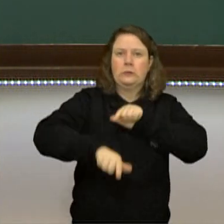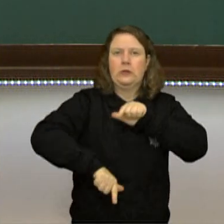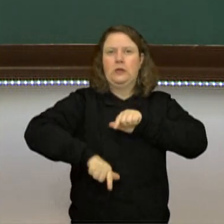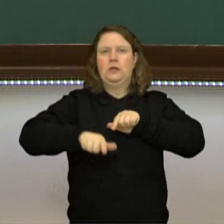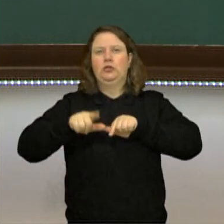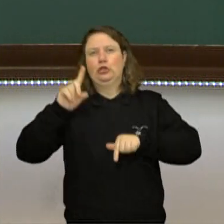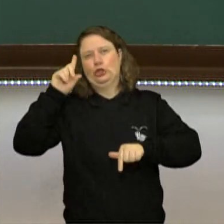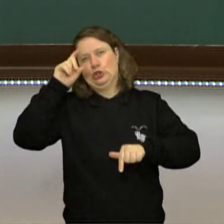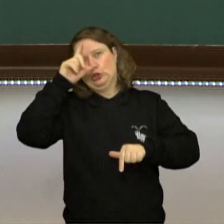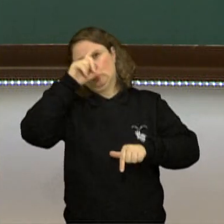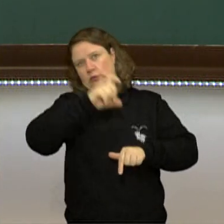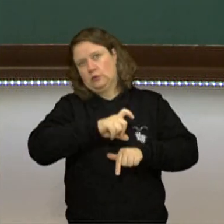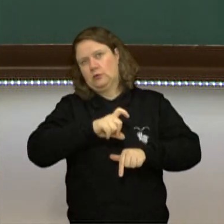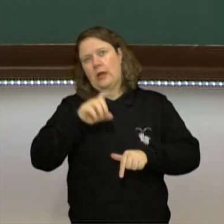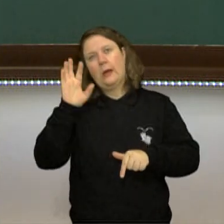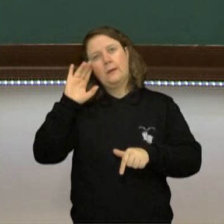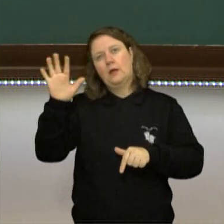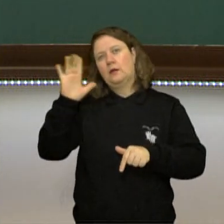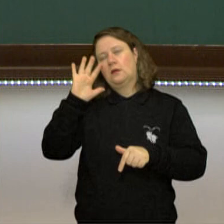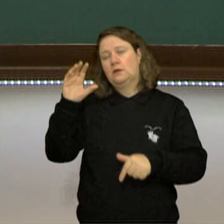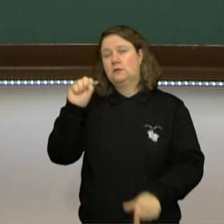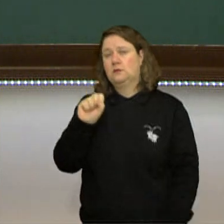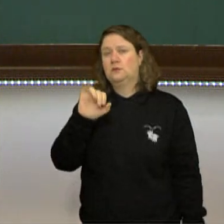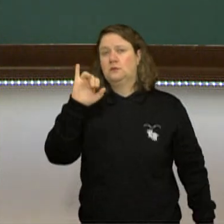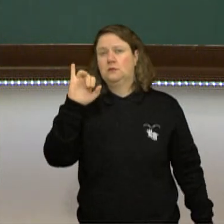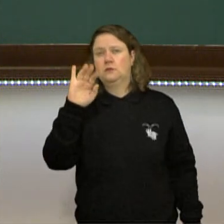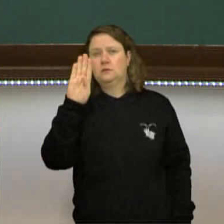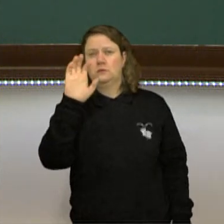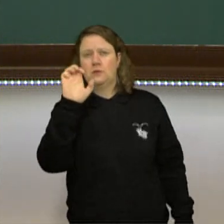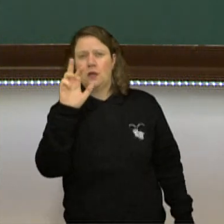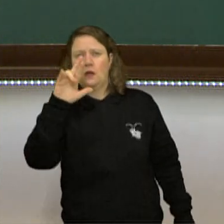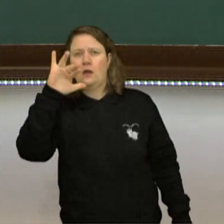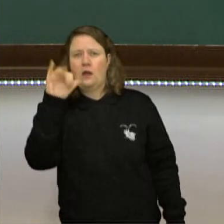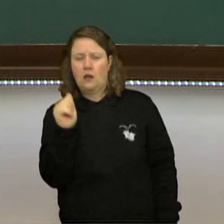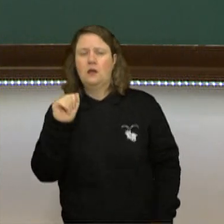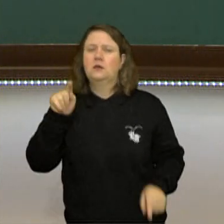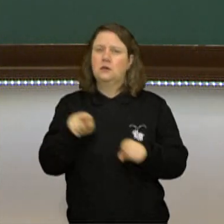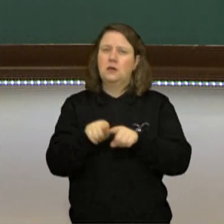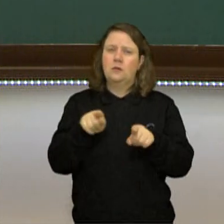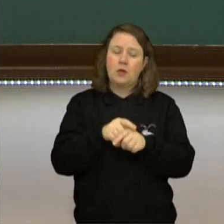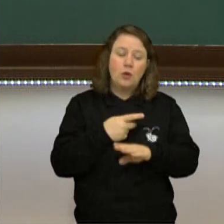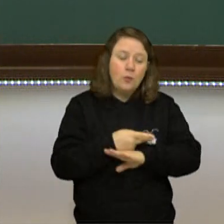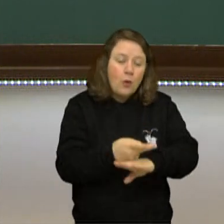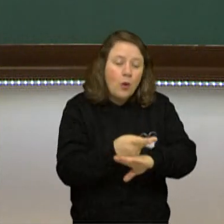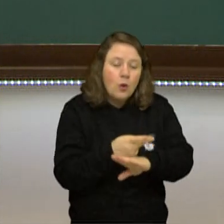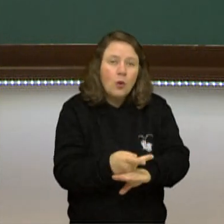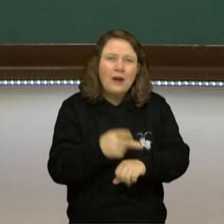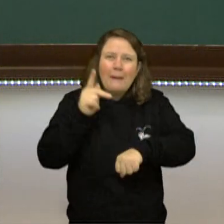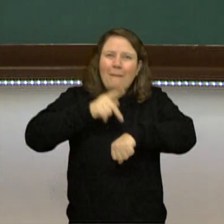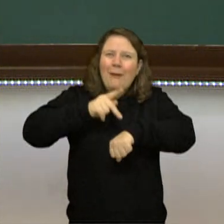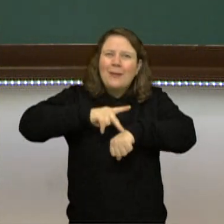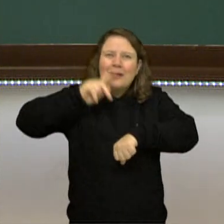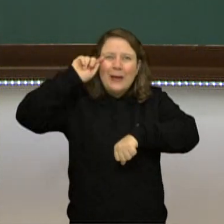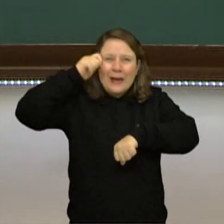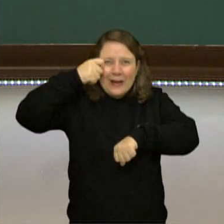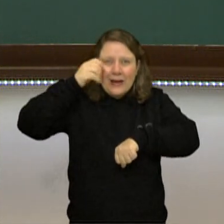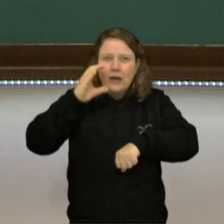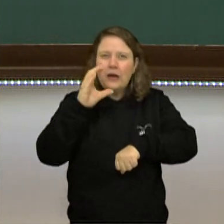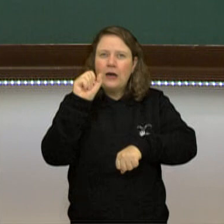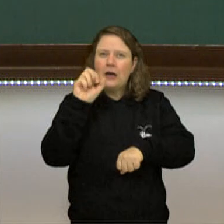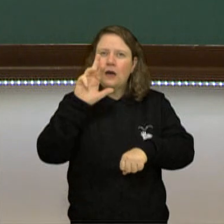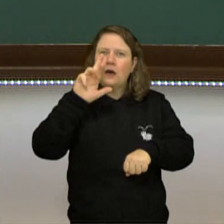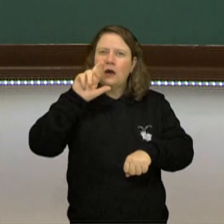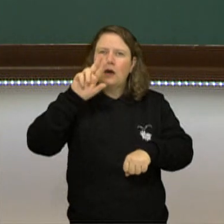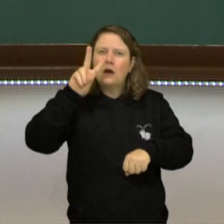trabalhar na Sibéria coletando madeira, trabalhar em minas de carvão, que são serviços bastante perigosos. Tá? Isso aí vai